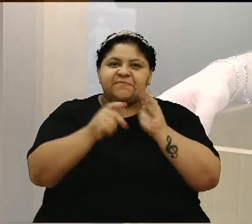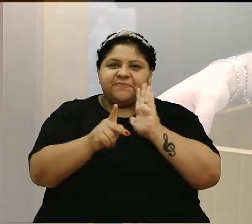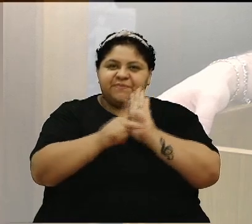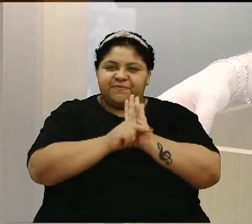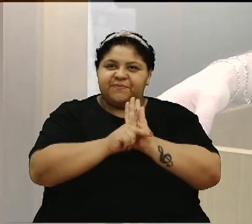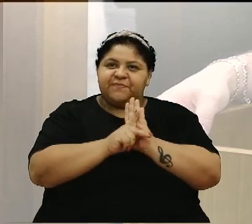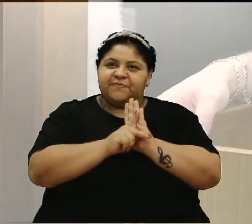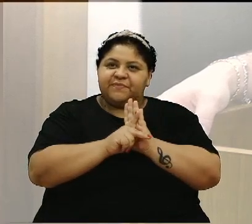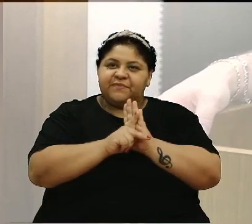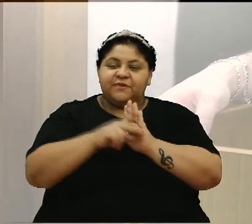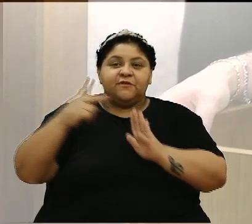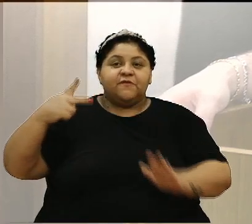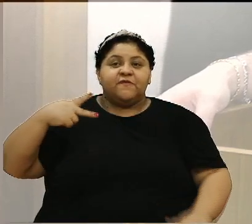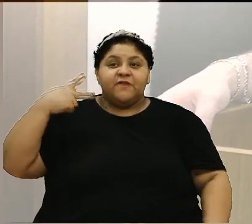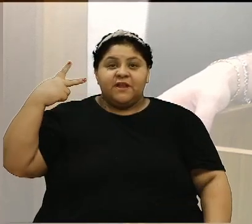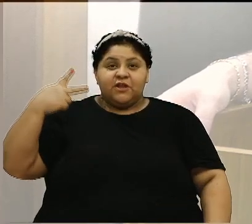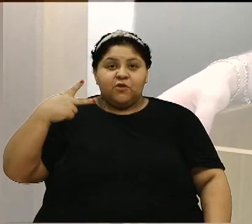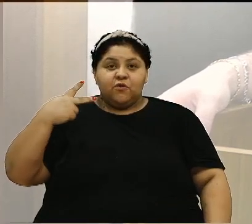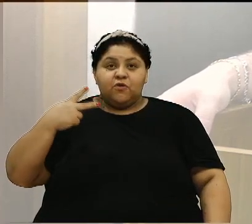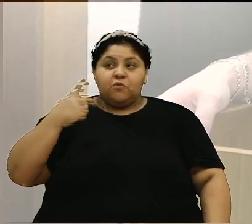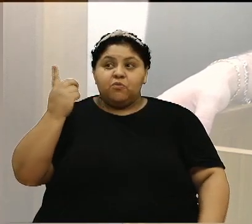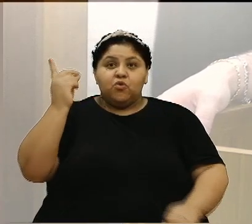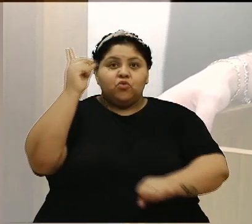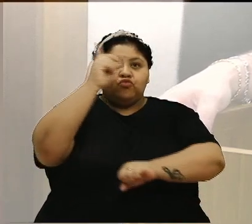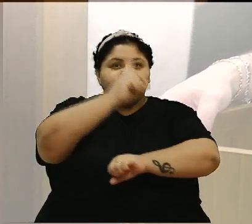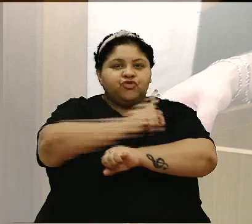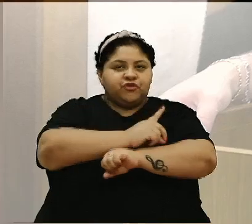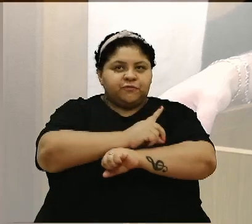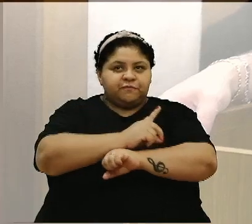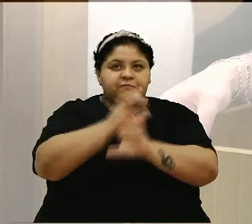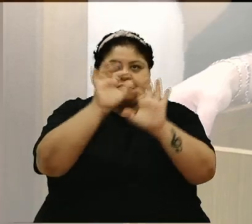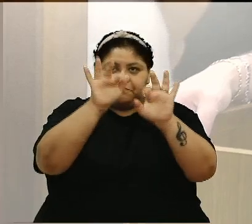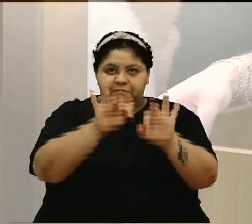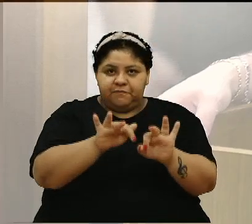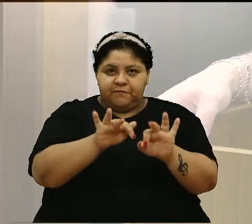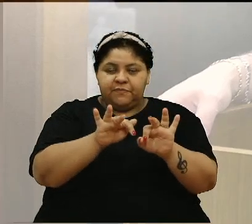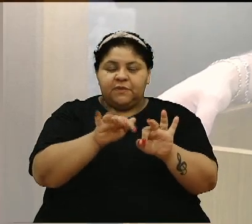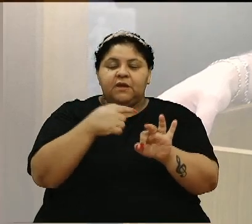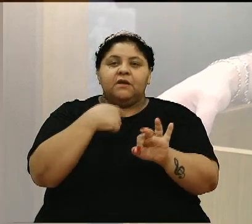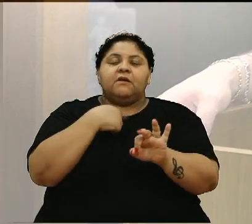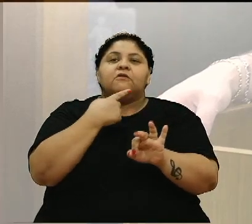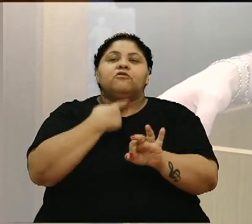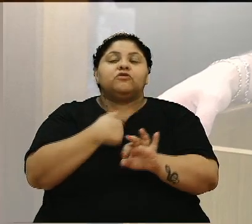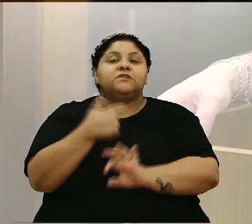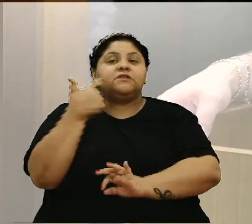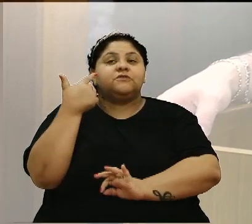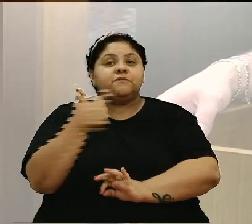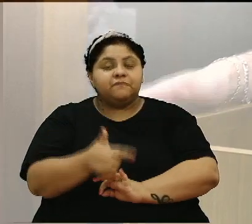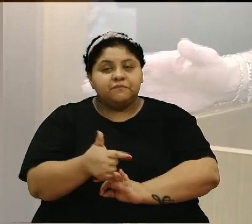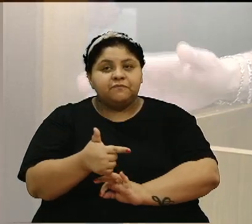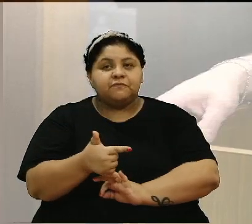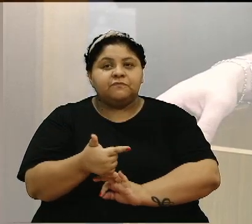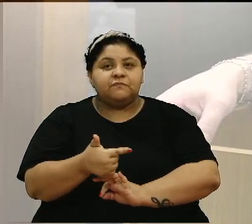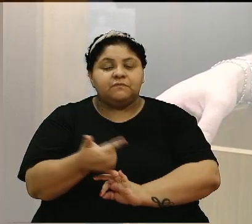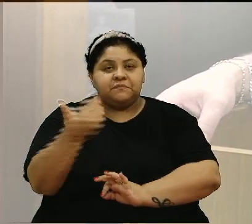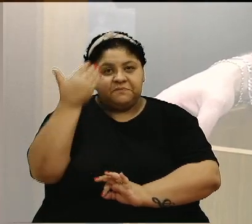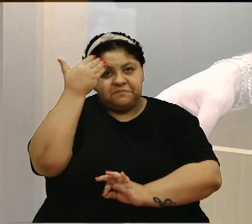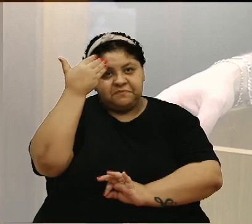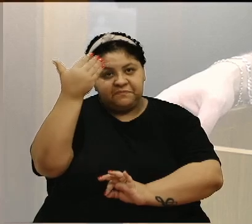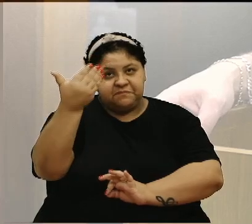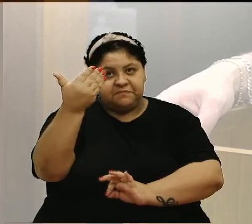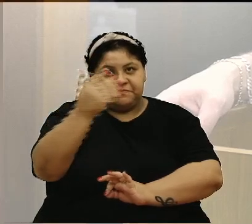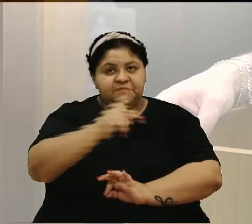do vereador por um dia. Então, para encerrar essa parte, gostaria, mais uma vez, agradecer a